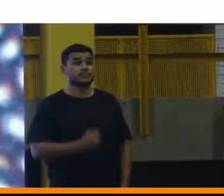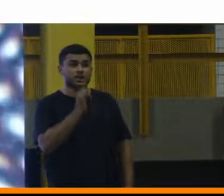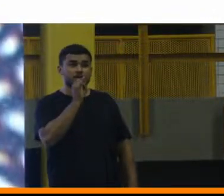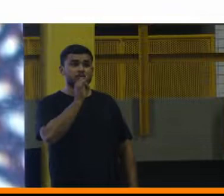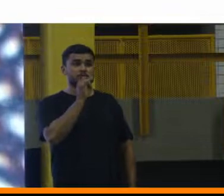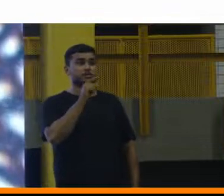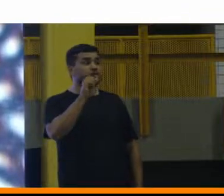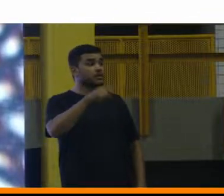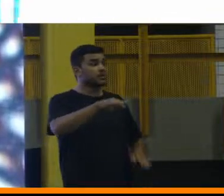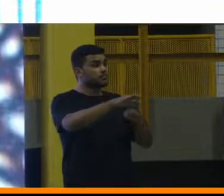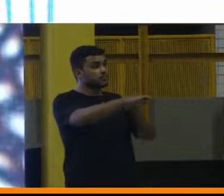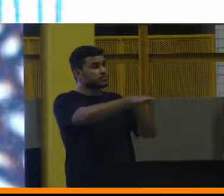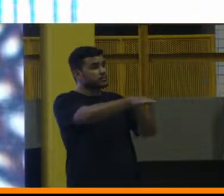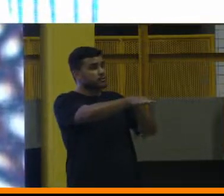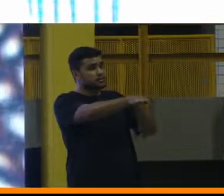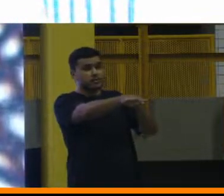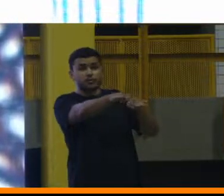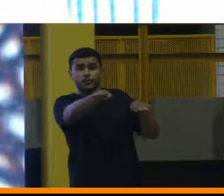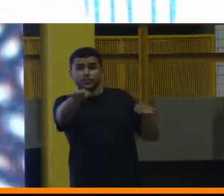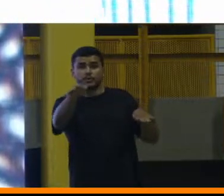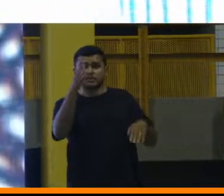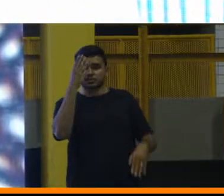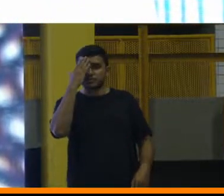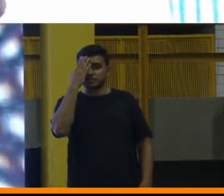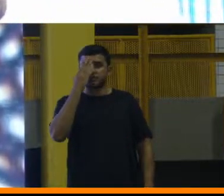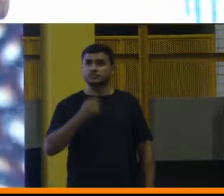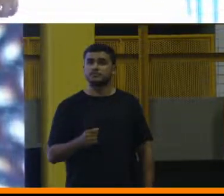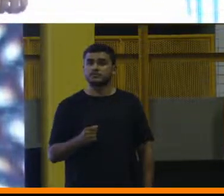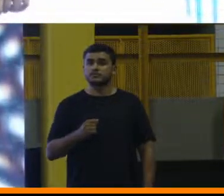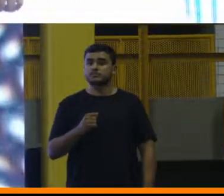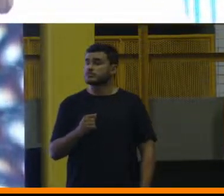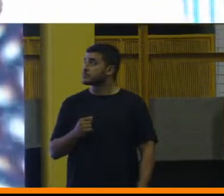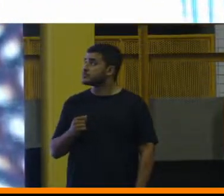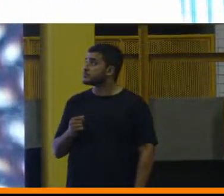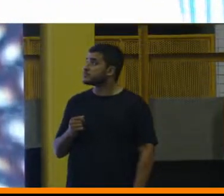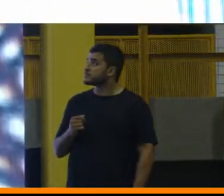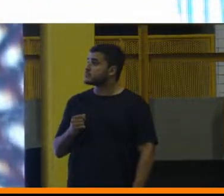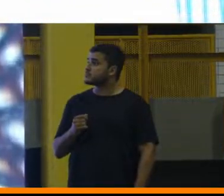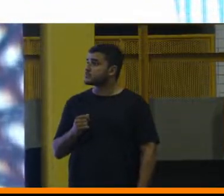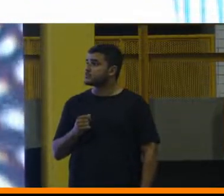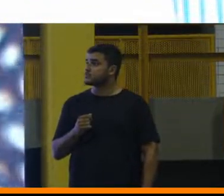Você não sente velocidade? Não.